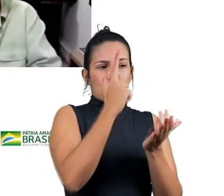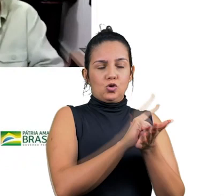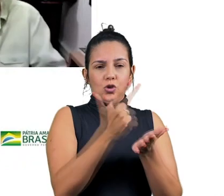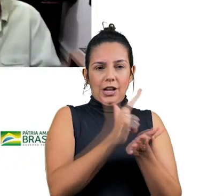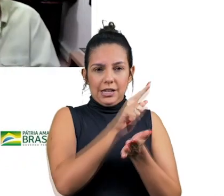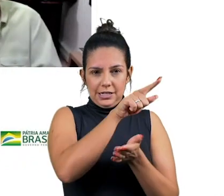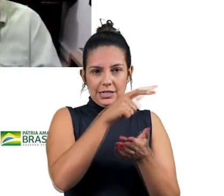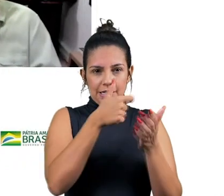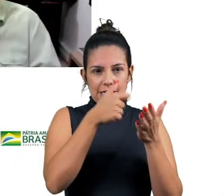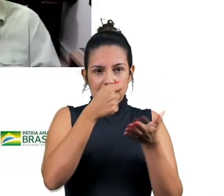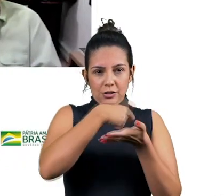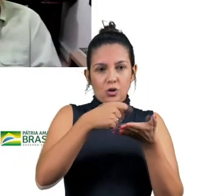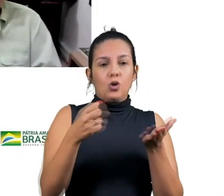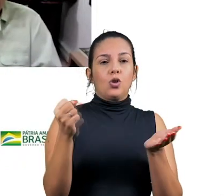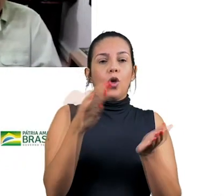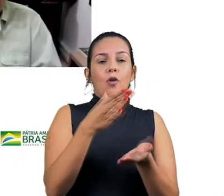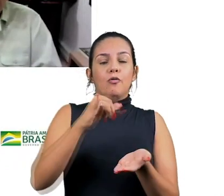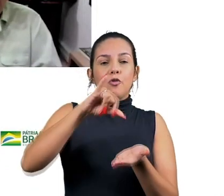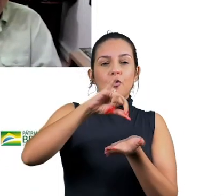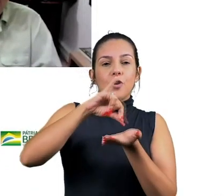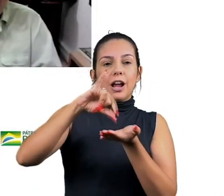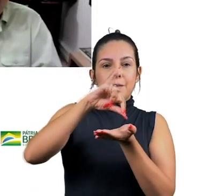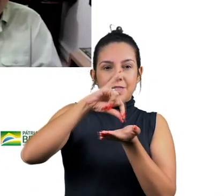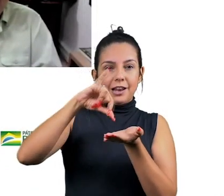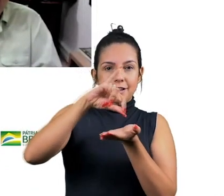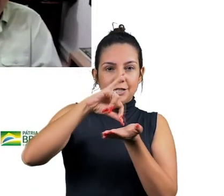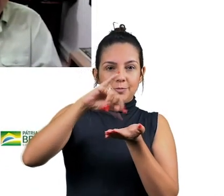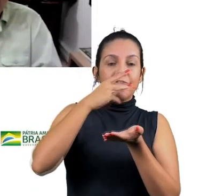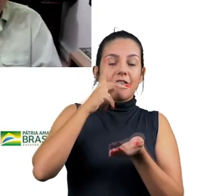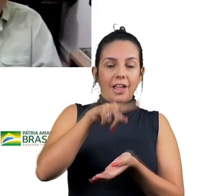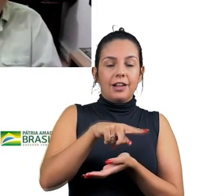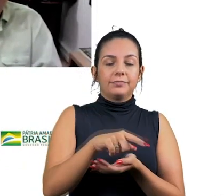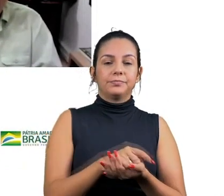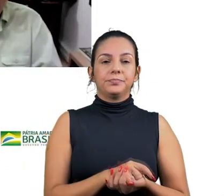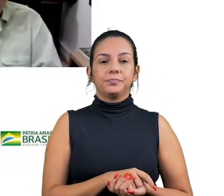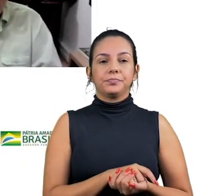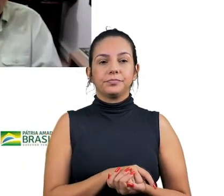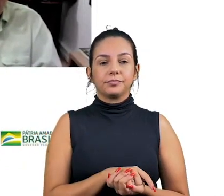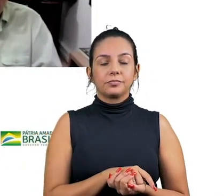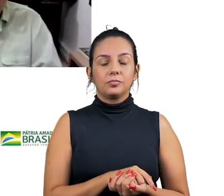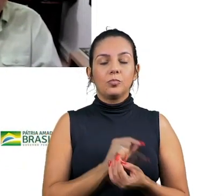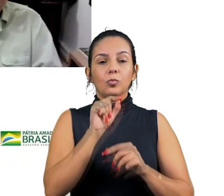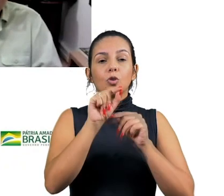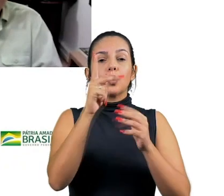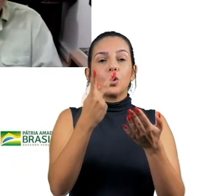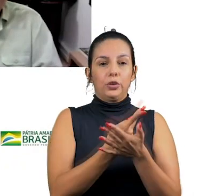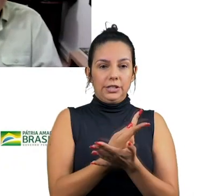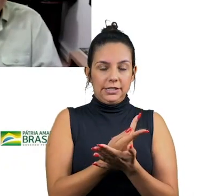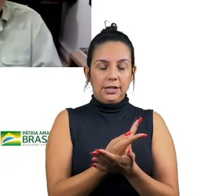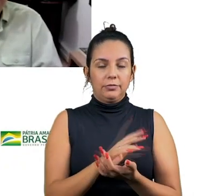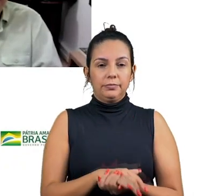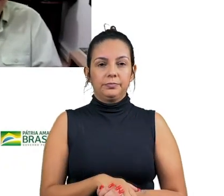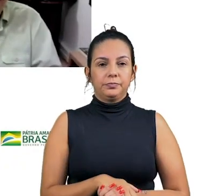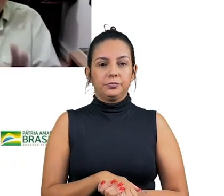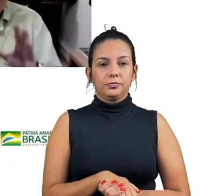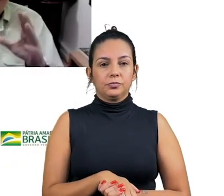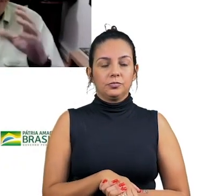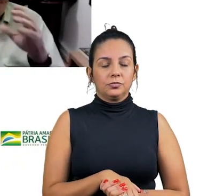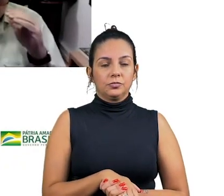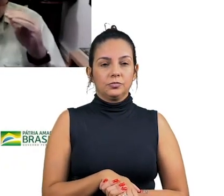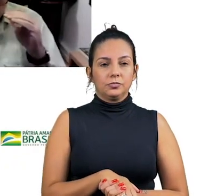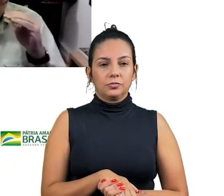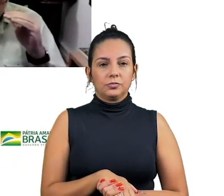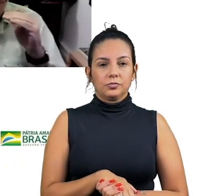o novo capitalismo, falava exatamente sobre isso. Disse, olha, o que está acontecendo?